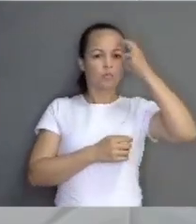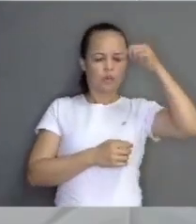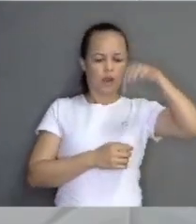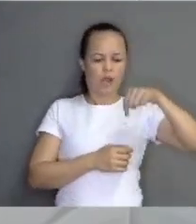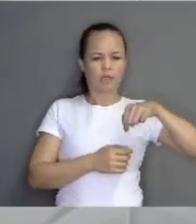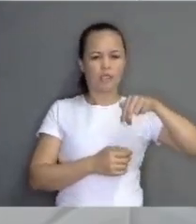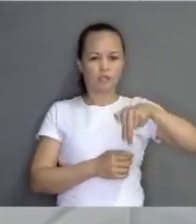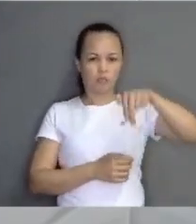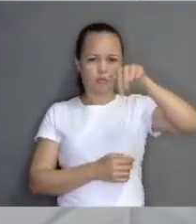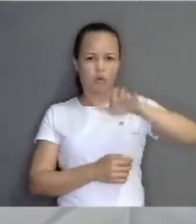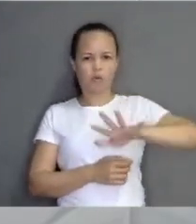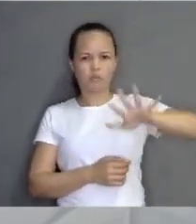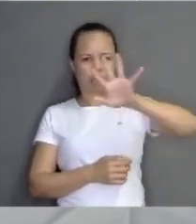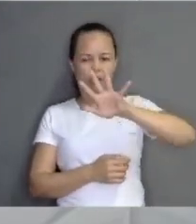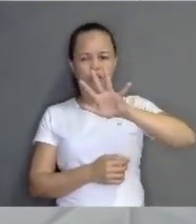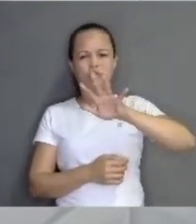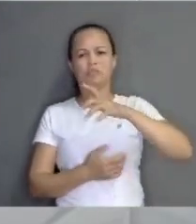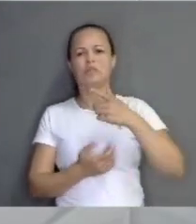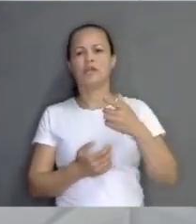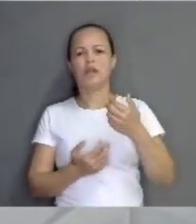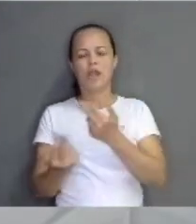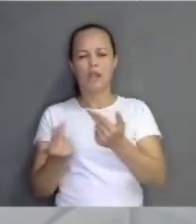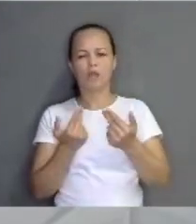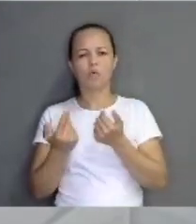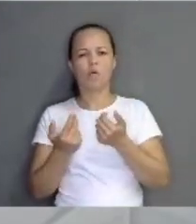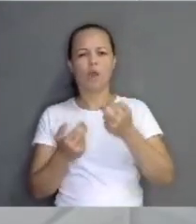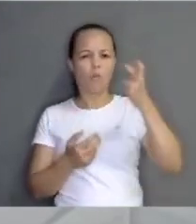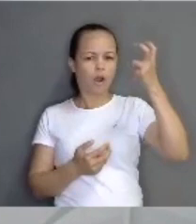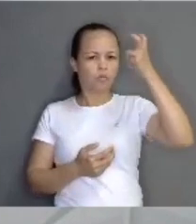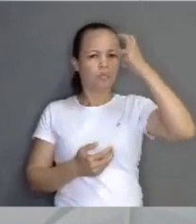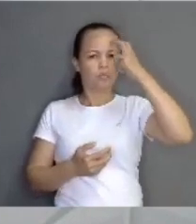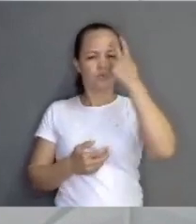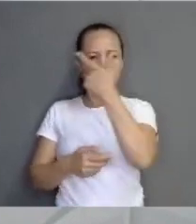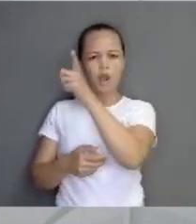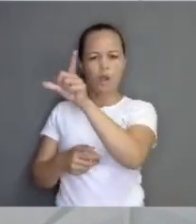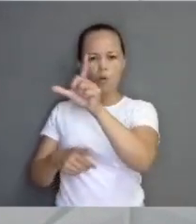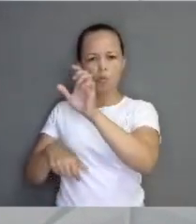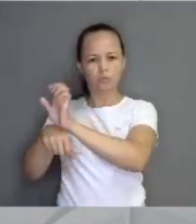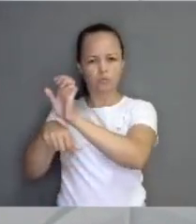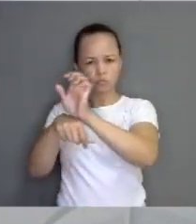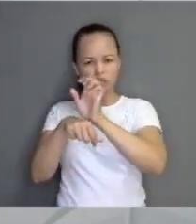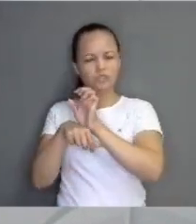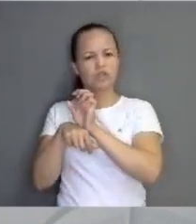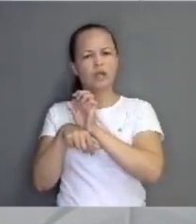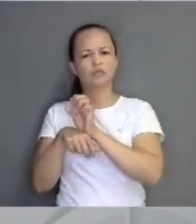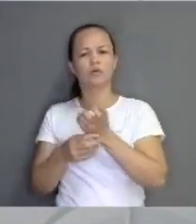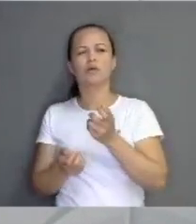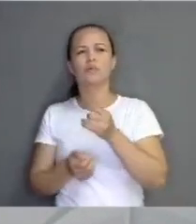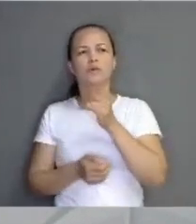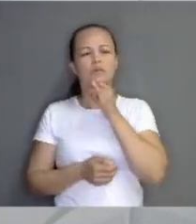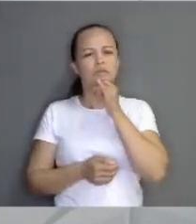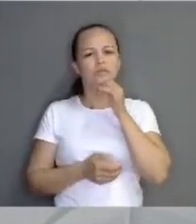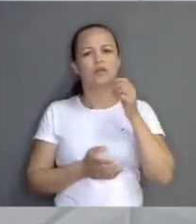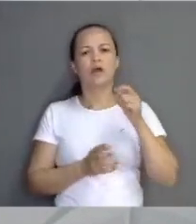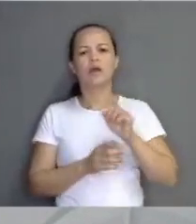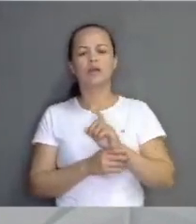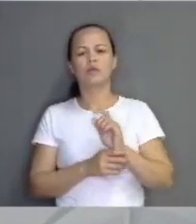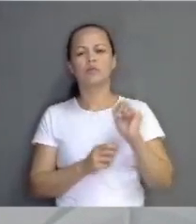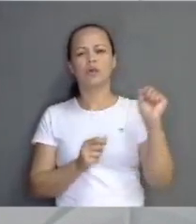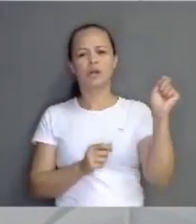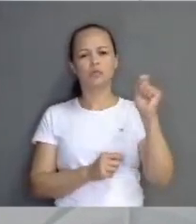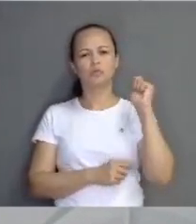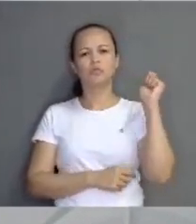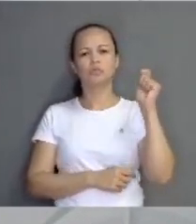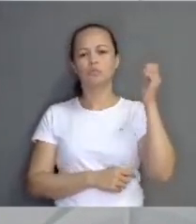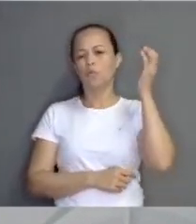de uma outra região? Tipo, se eu for lá para o Rio Grande do Sul, lá para os gaúchos, eles vão